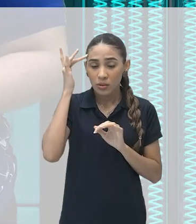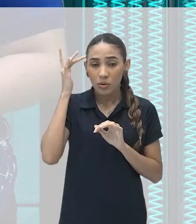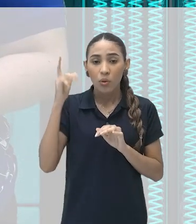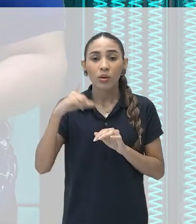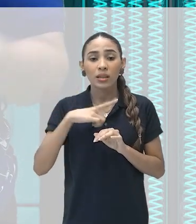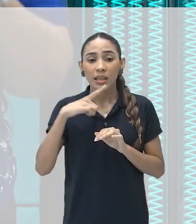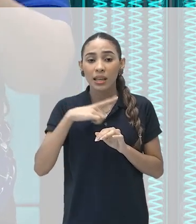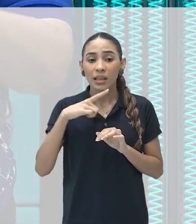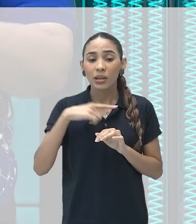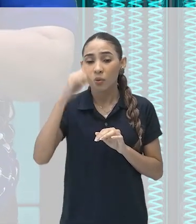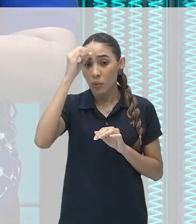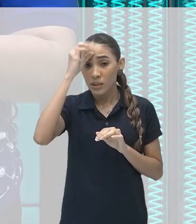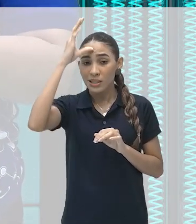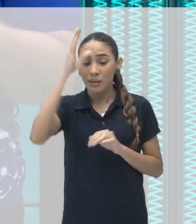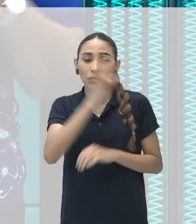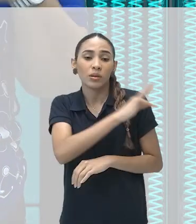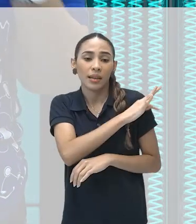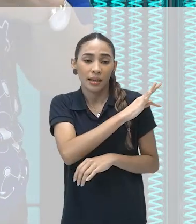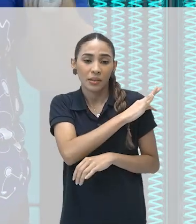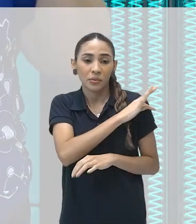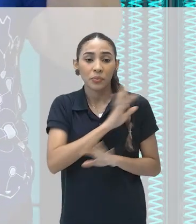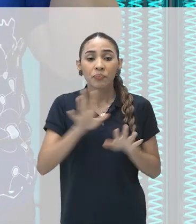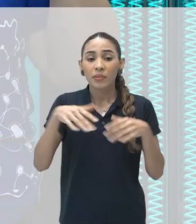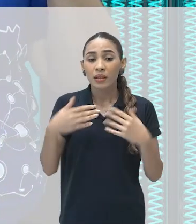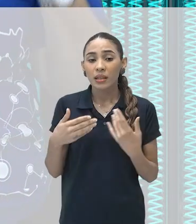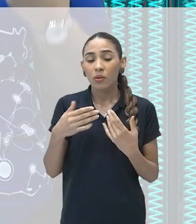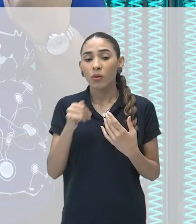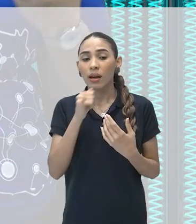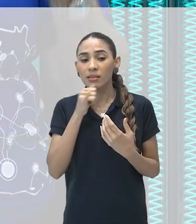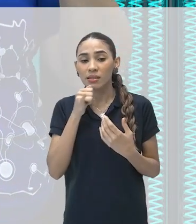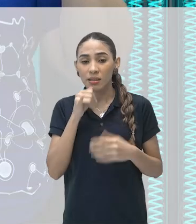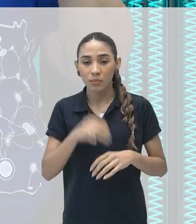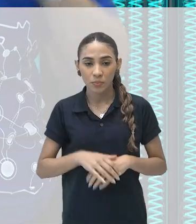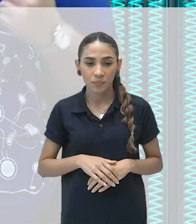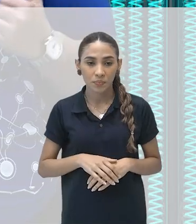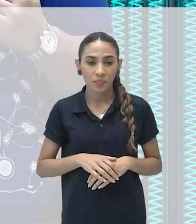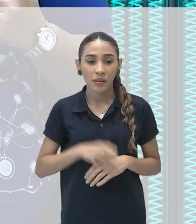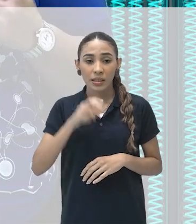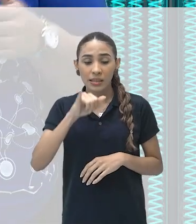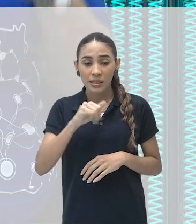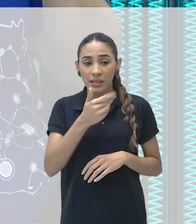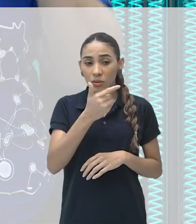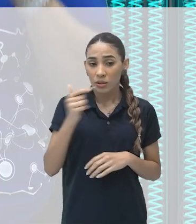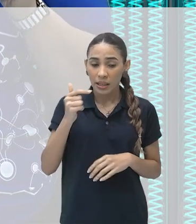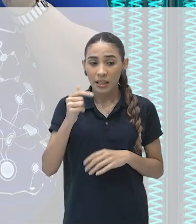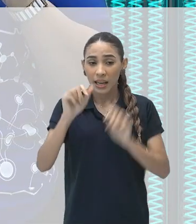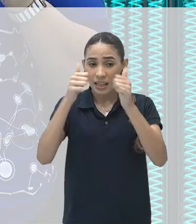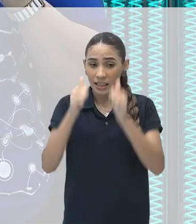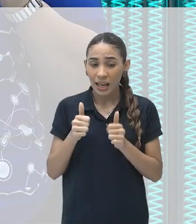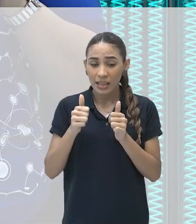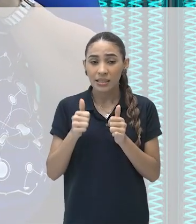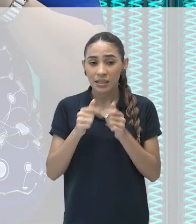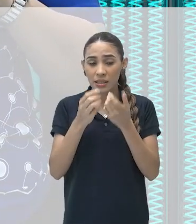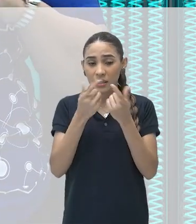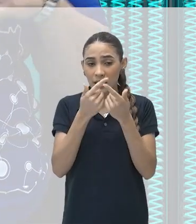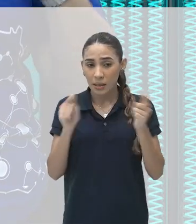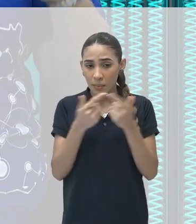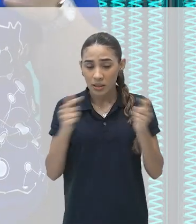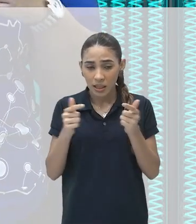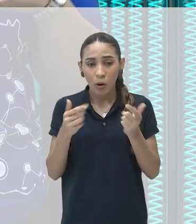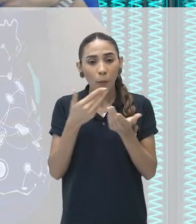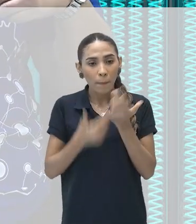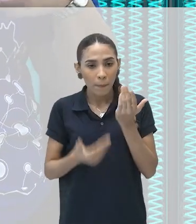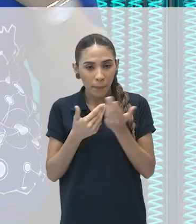têm conhecimento técnico nesse aspecto. Então, se vem sem uma revisão ortográfica, perde a credibilidade. Então,